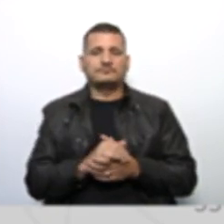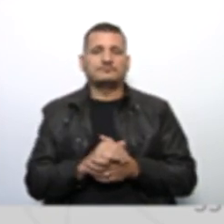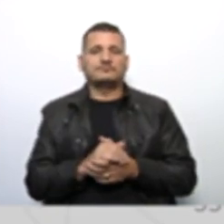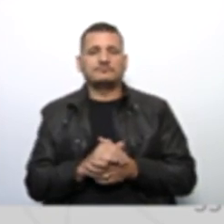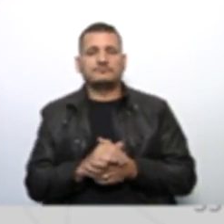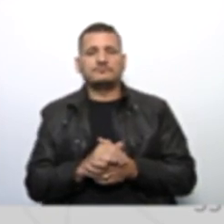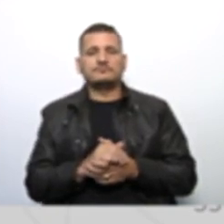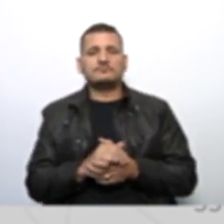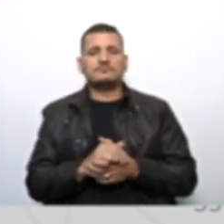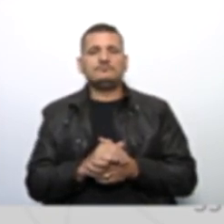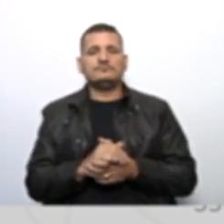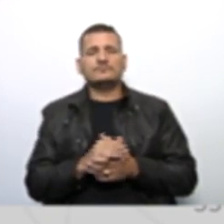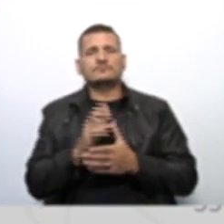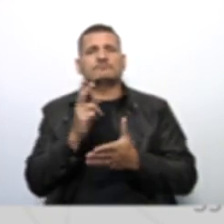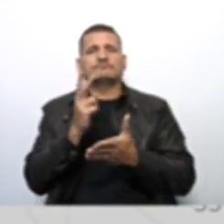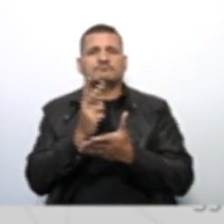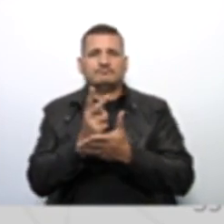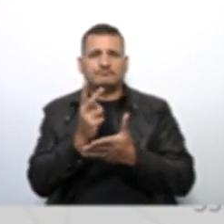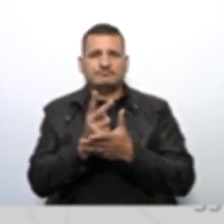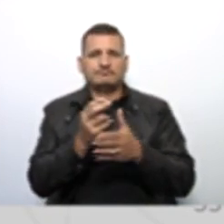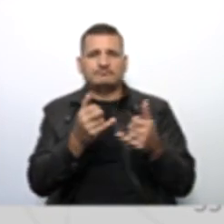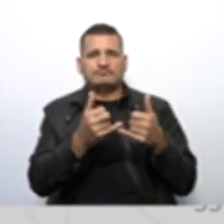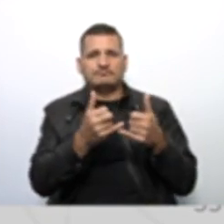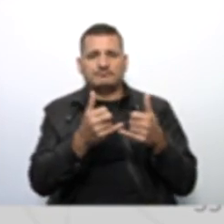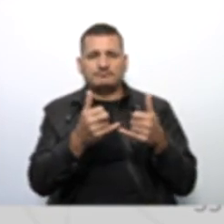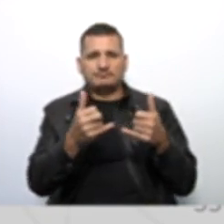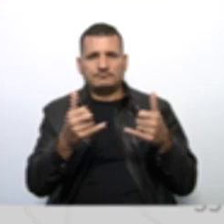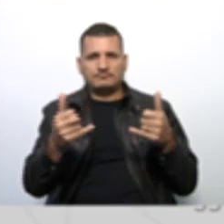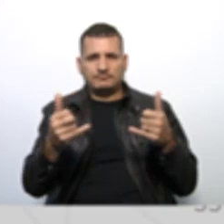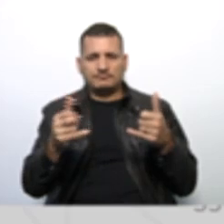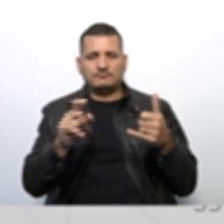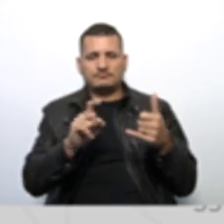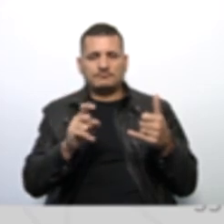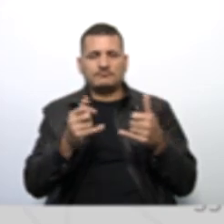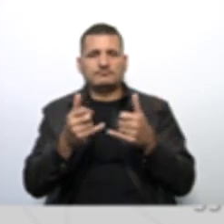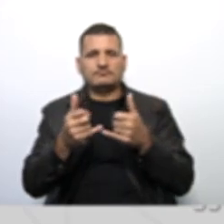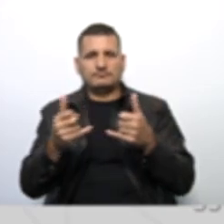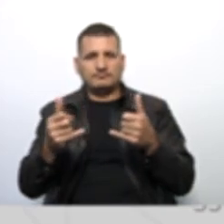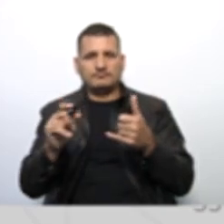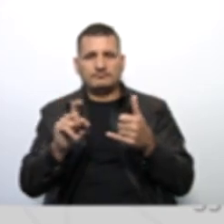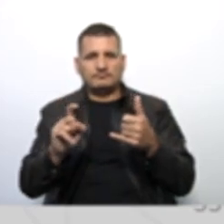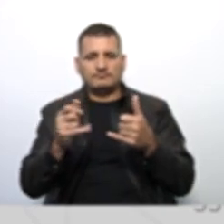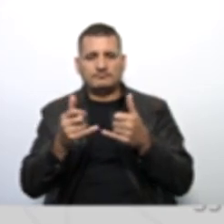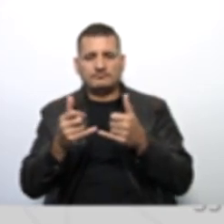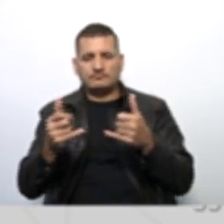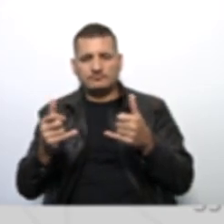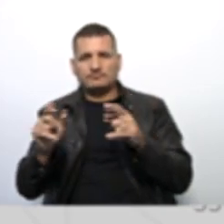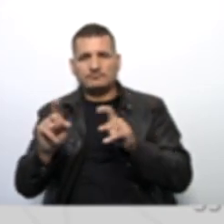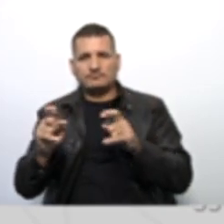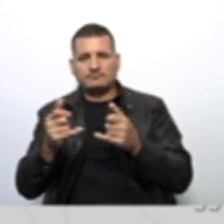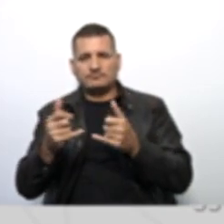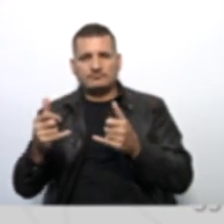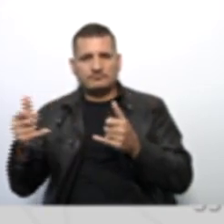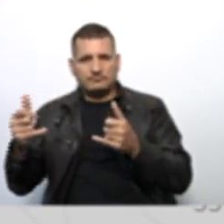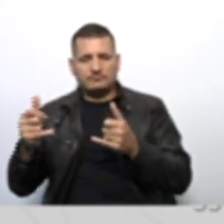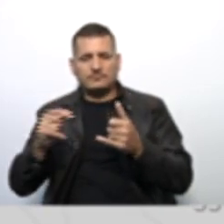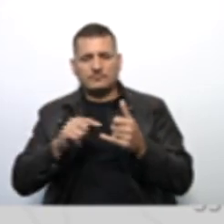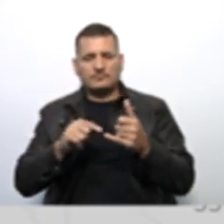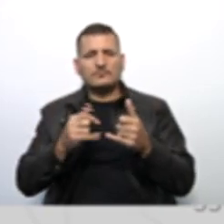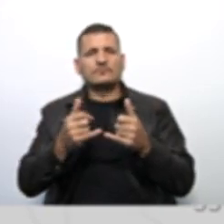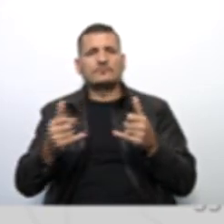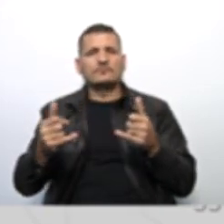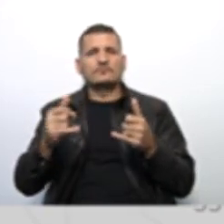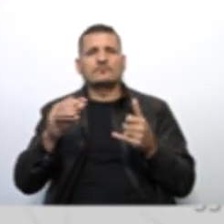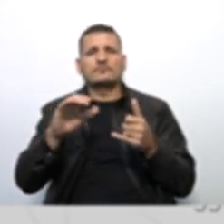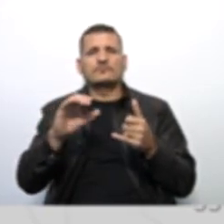em um mesmo barramento físico, pessoal, através de cabos coaxiais. Que cabo é esse, pessoal? O cabo